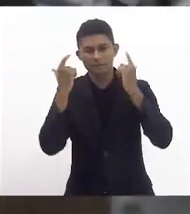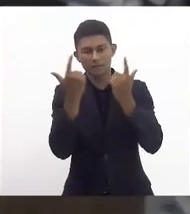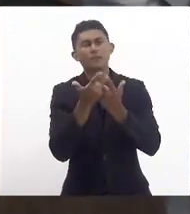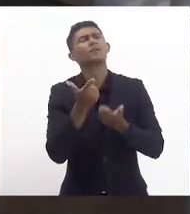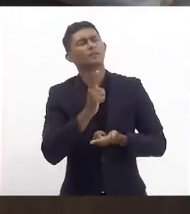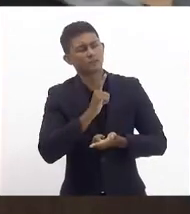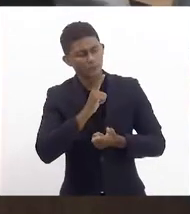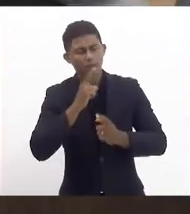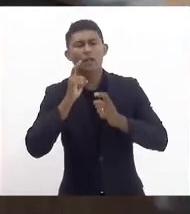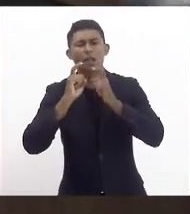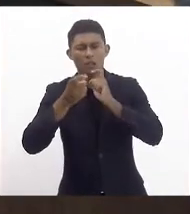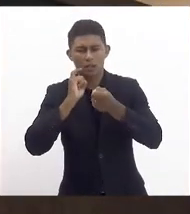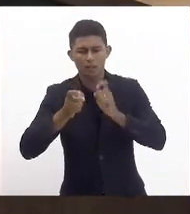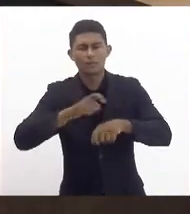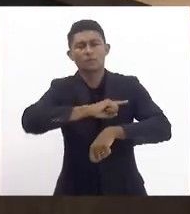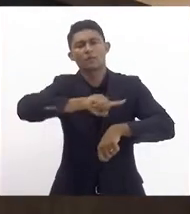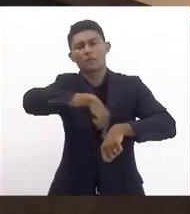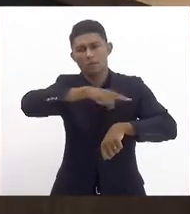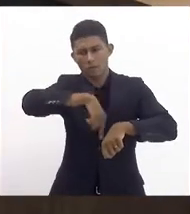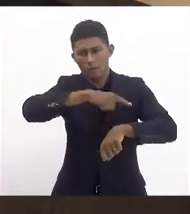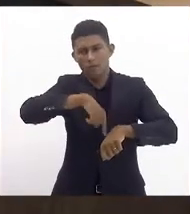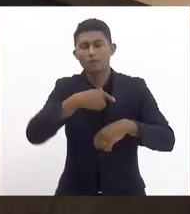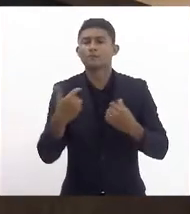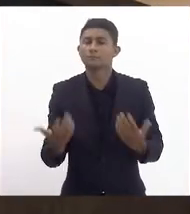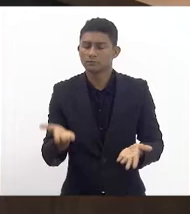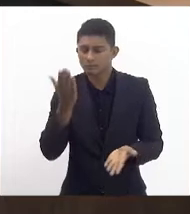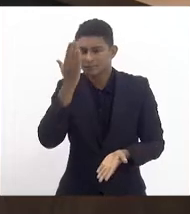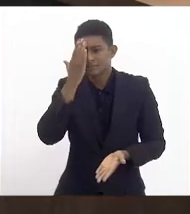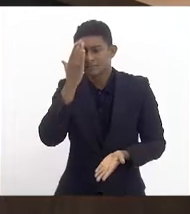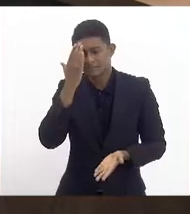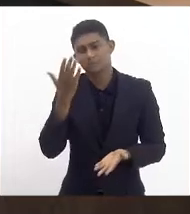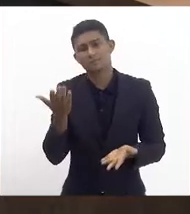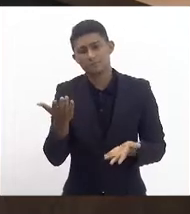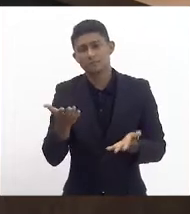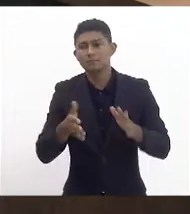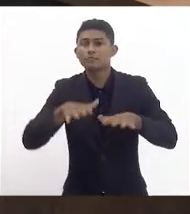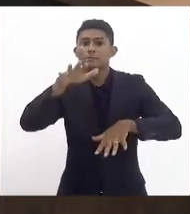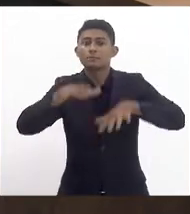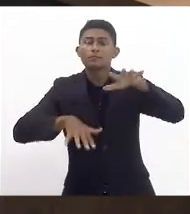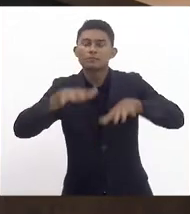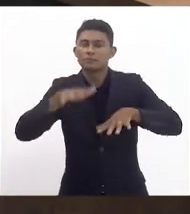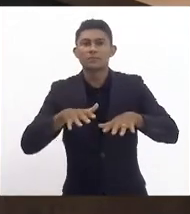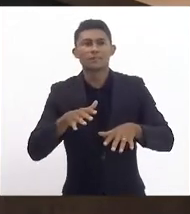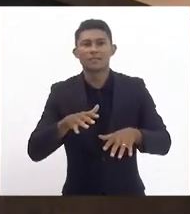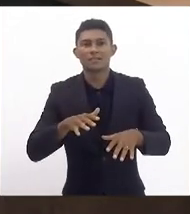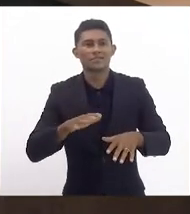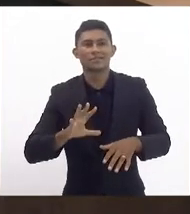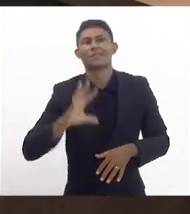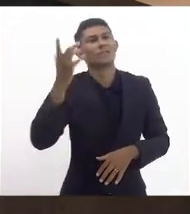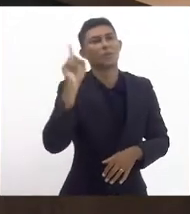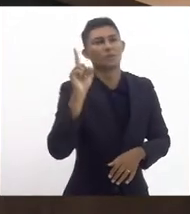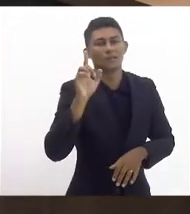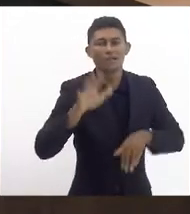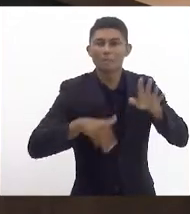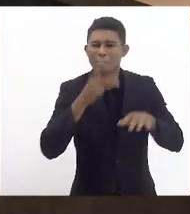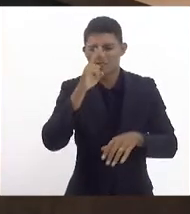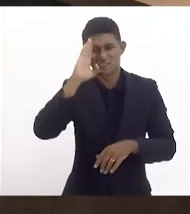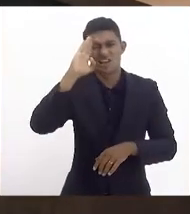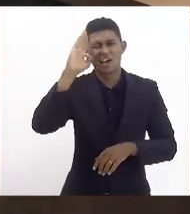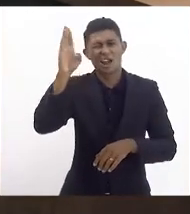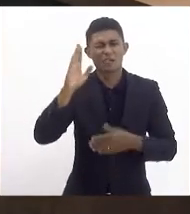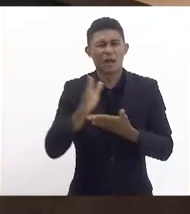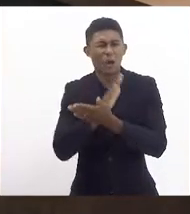de muitas horas, o que do ponto de vista do parlamento às vezes não acontece, né? As coisas passam direto,